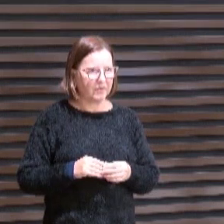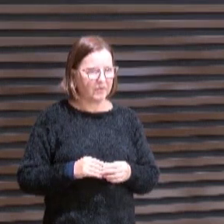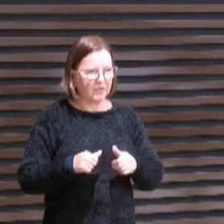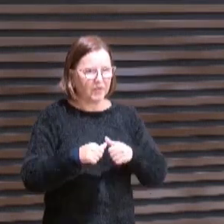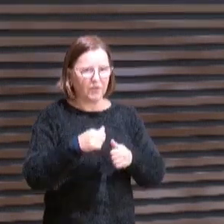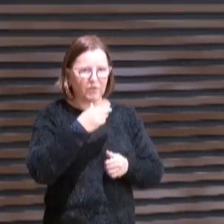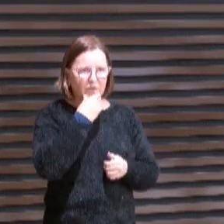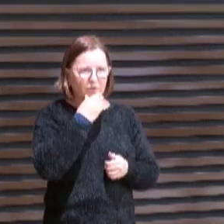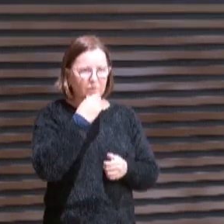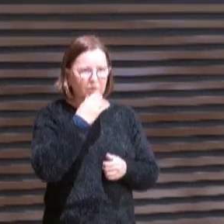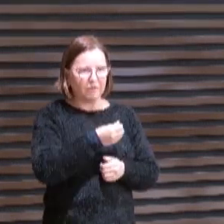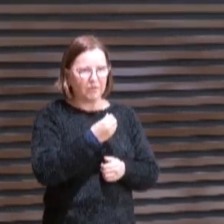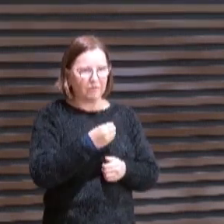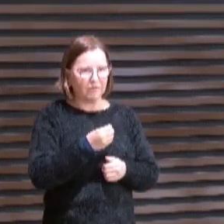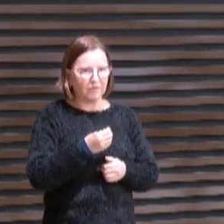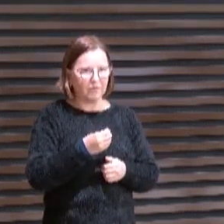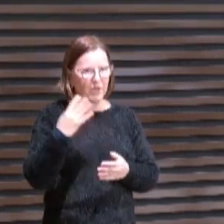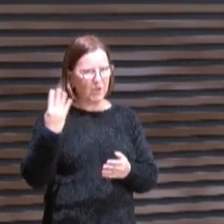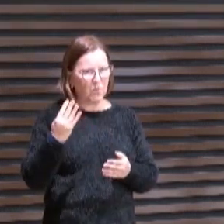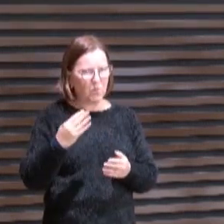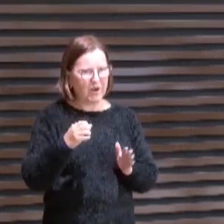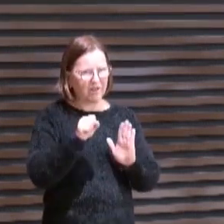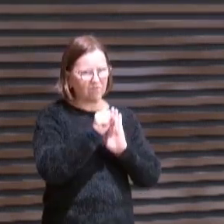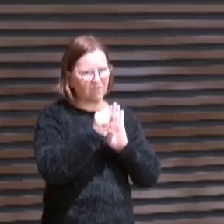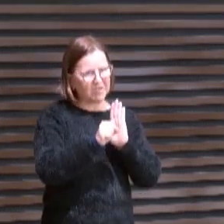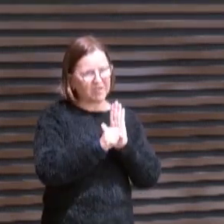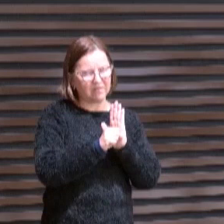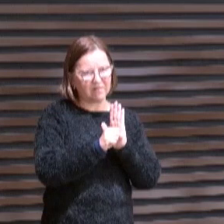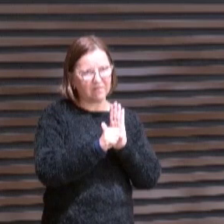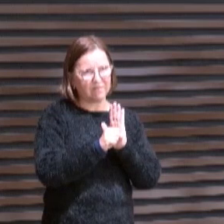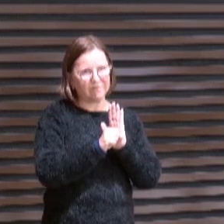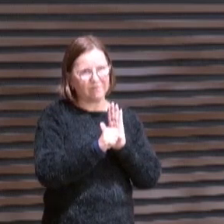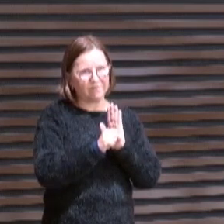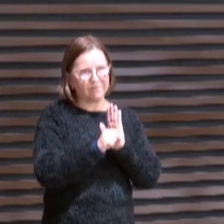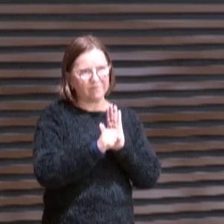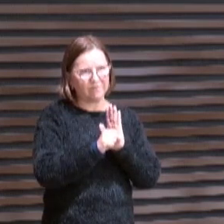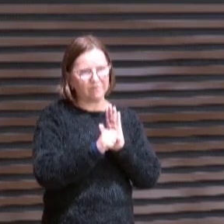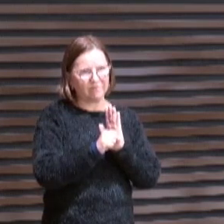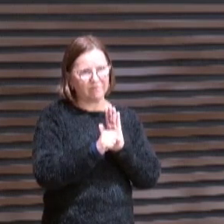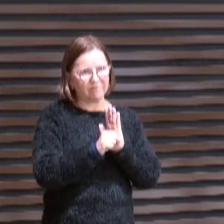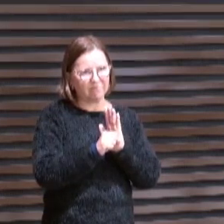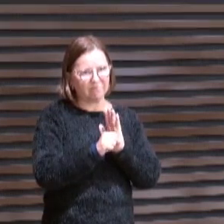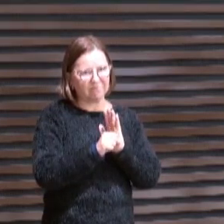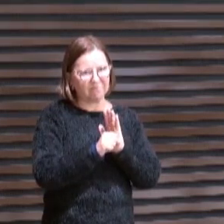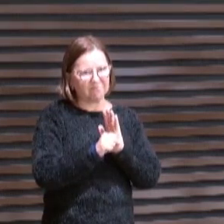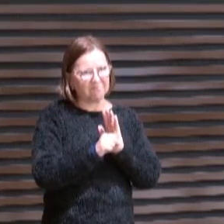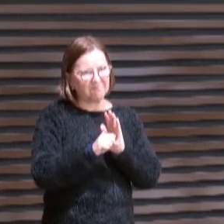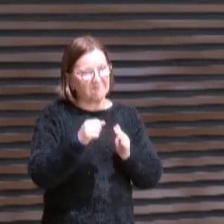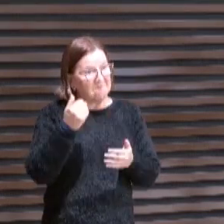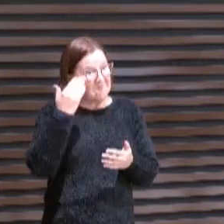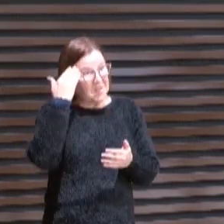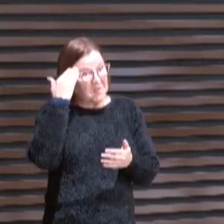século. Há um problema de datação quanto ao dia da sua morte,